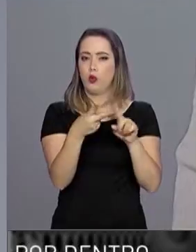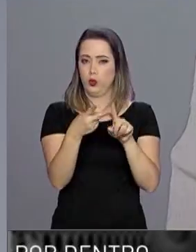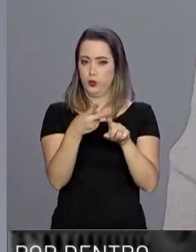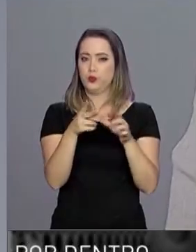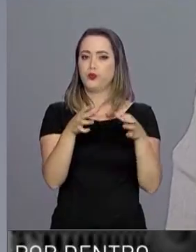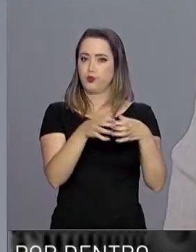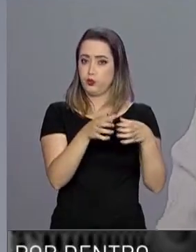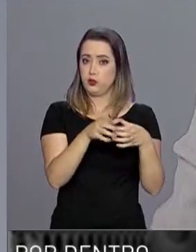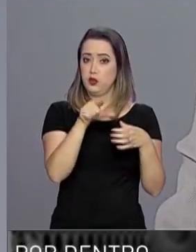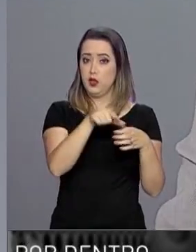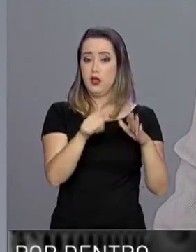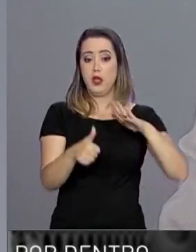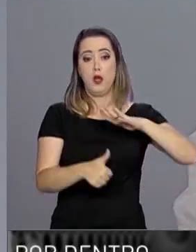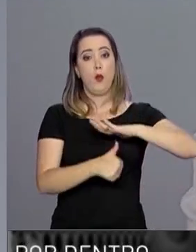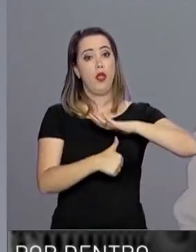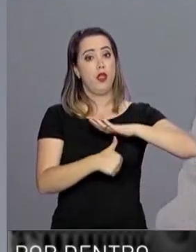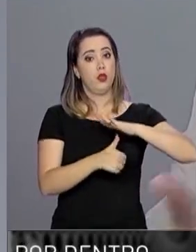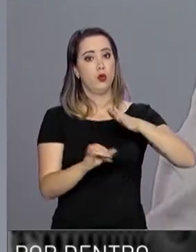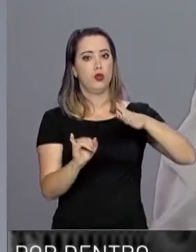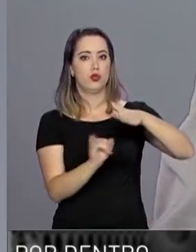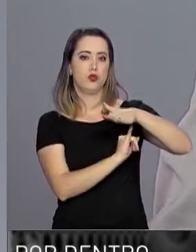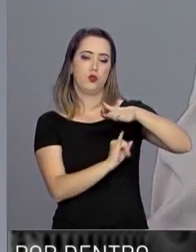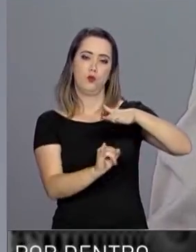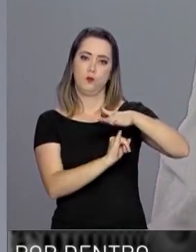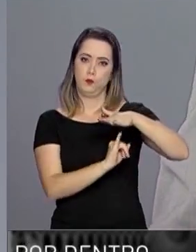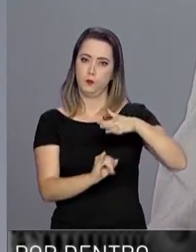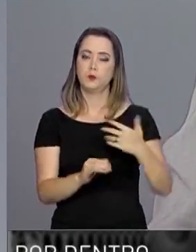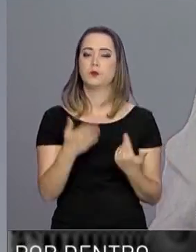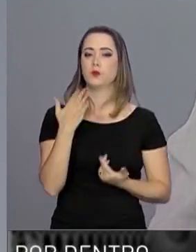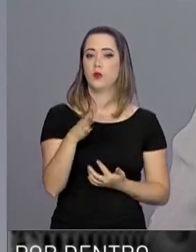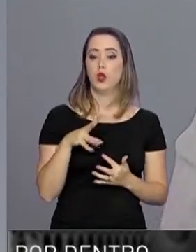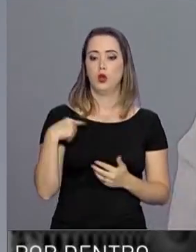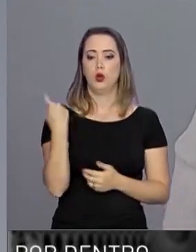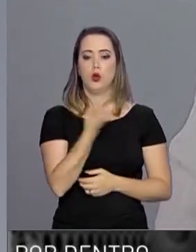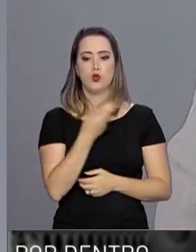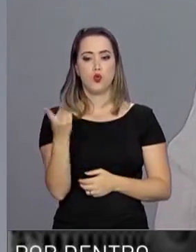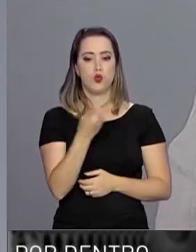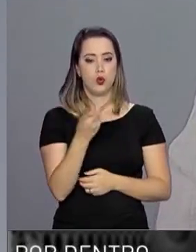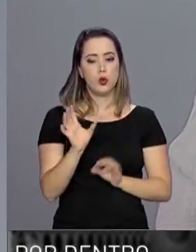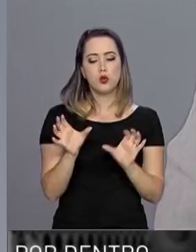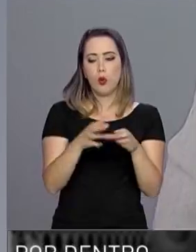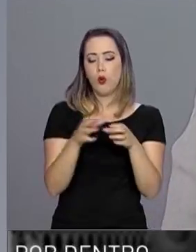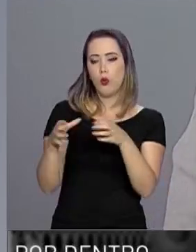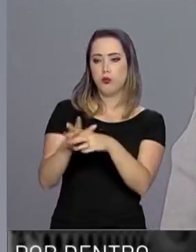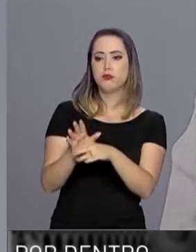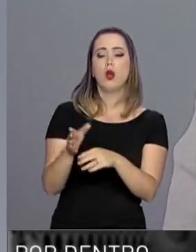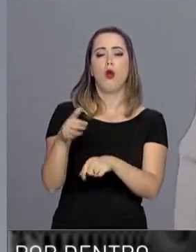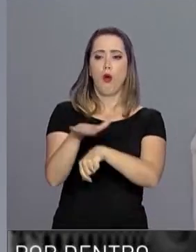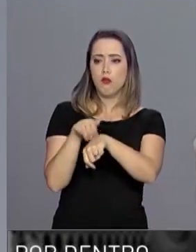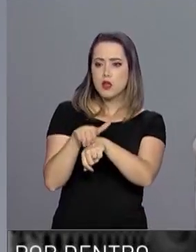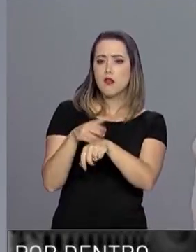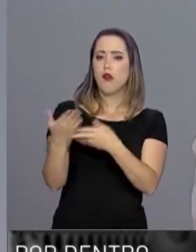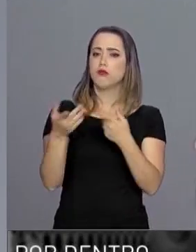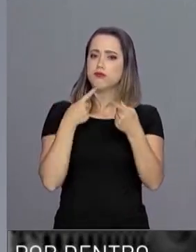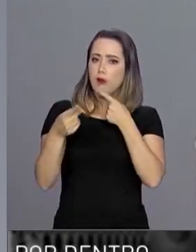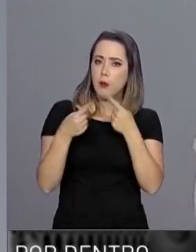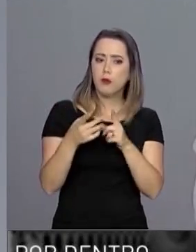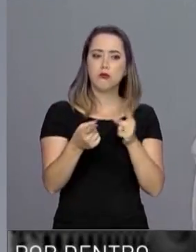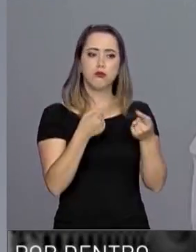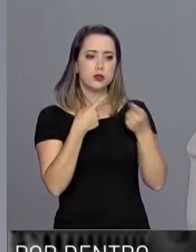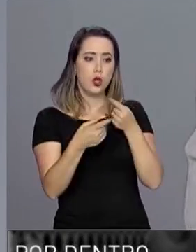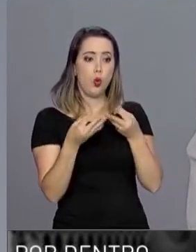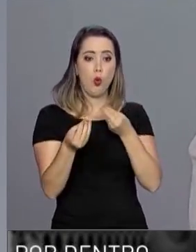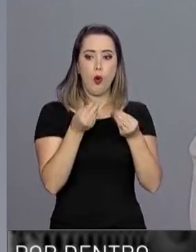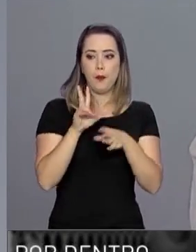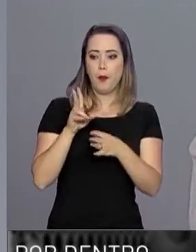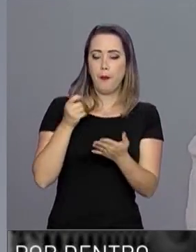estas 2 instituições, sentados à mesa com os reitores todos, nós negociamos qual é a forma de